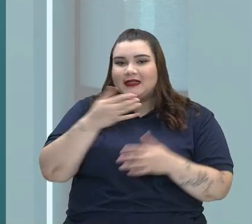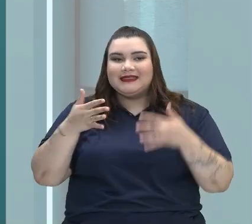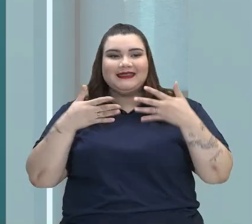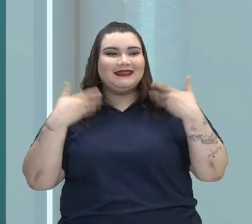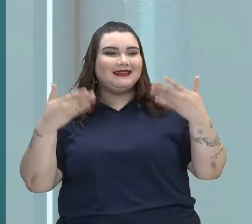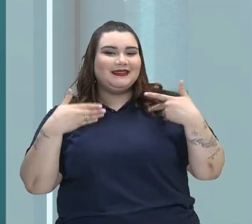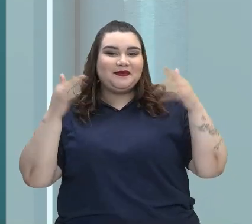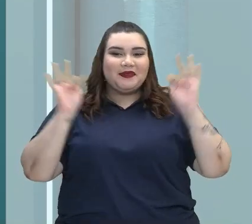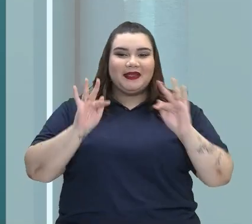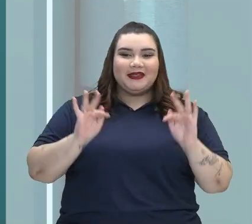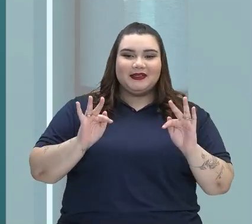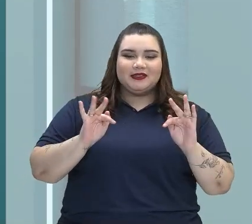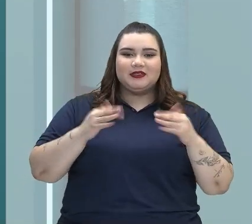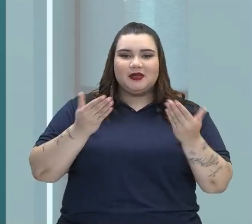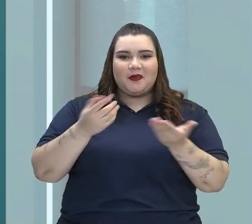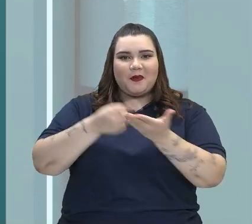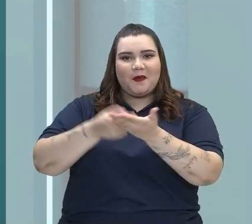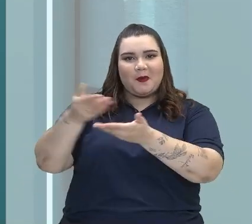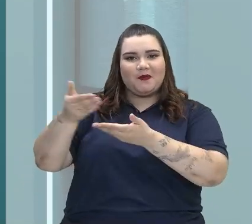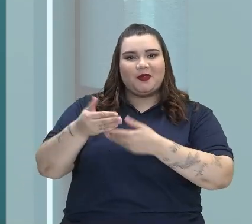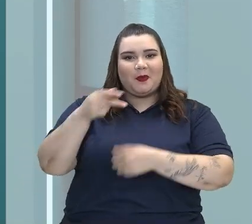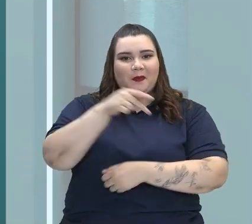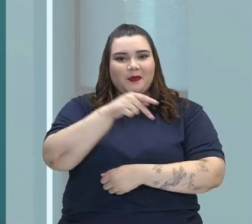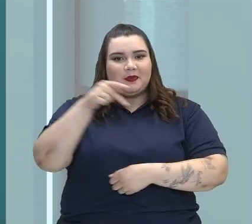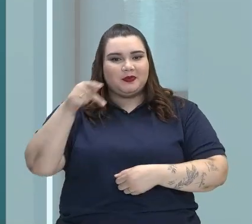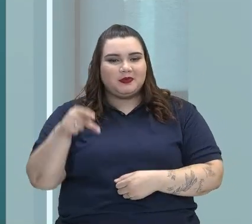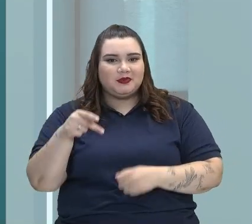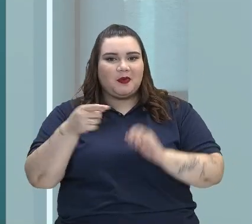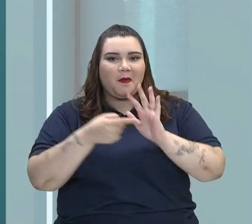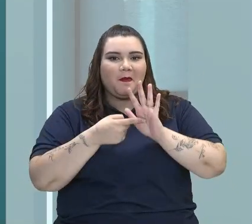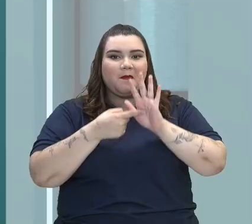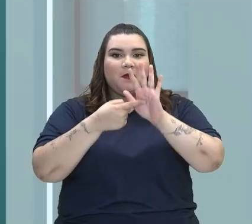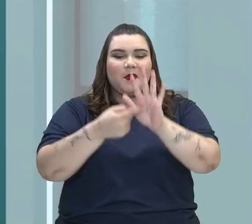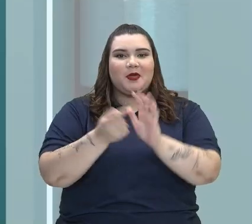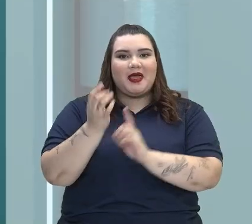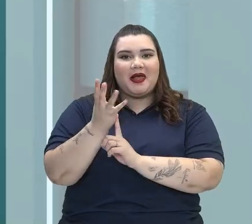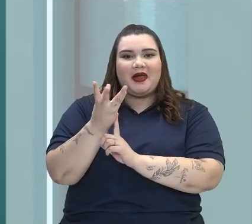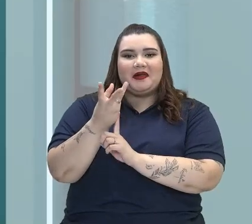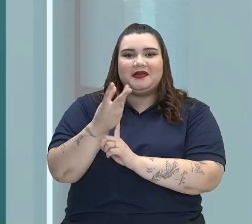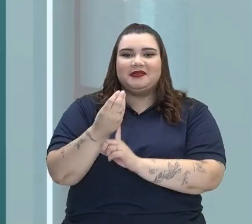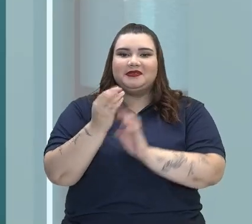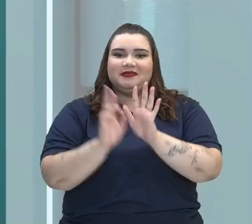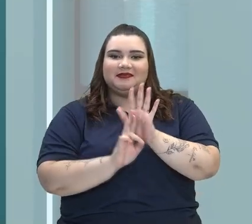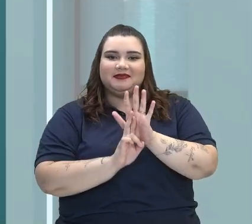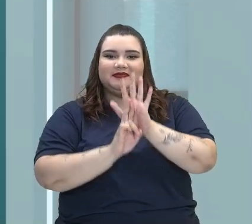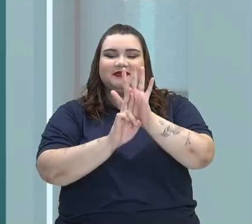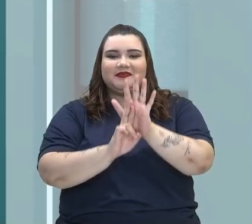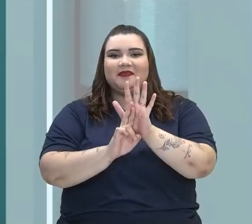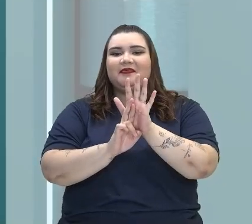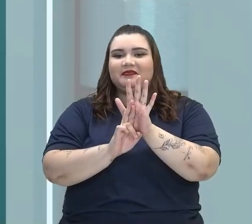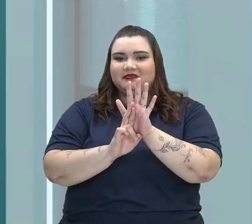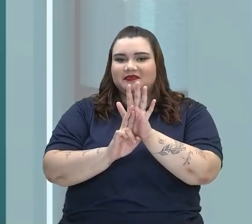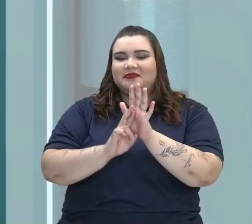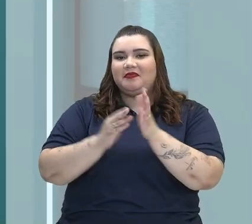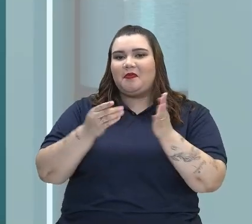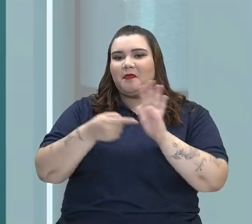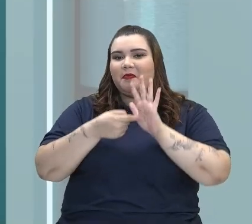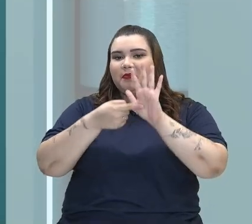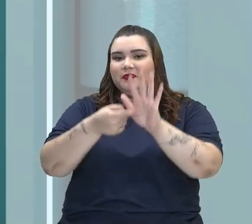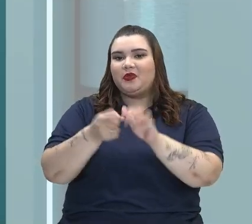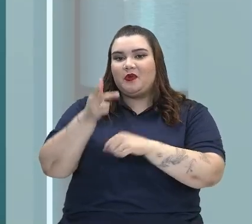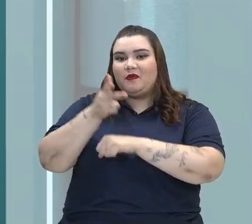alegre. Então, convidei alguns professores que se tornaram artistas naquele momento para representar para